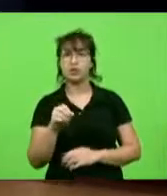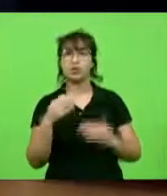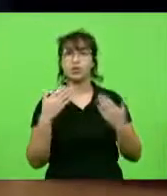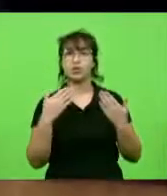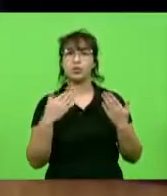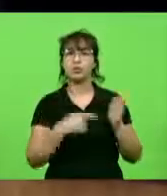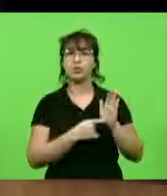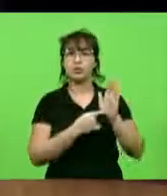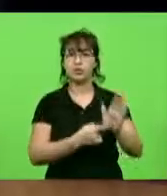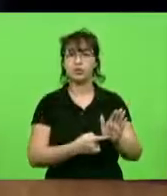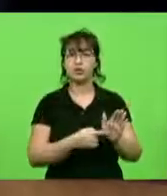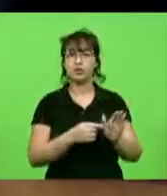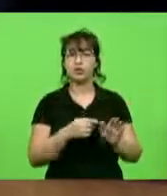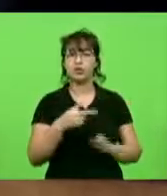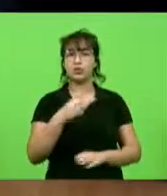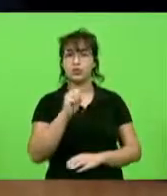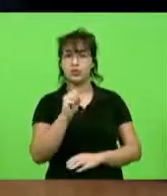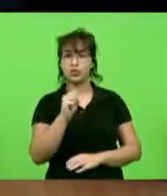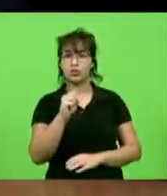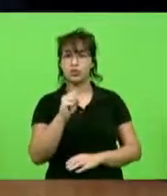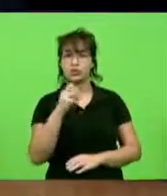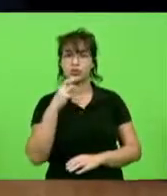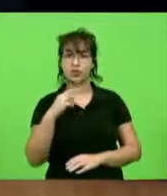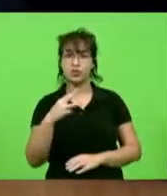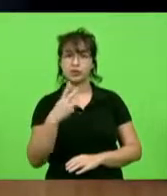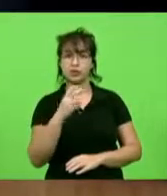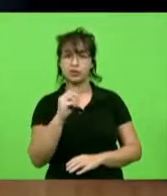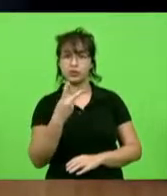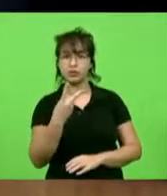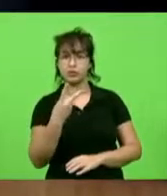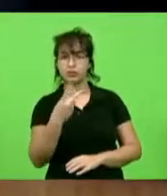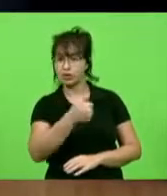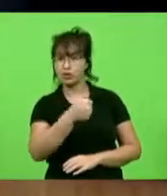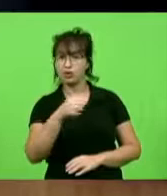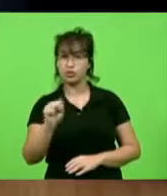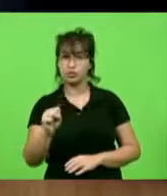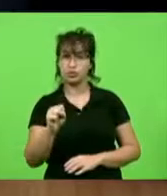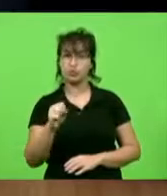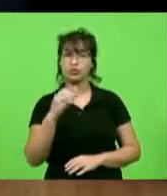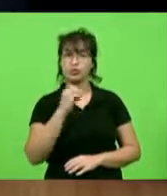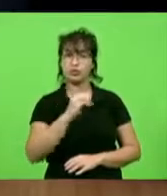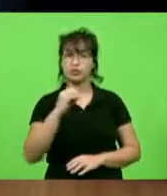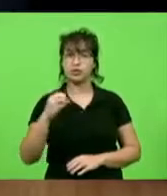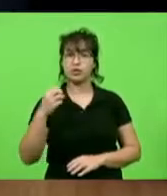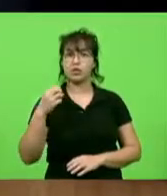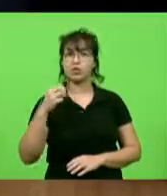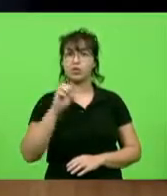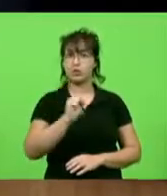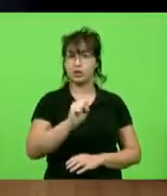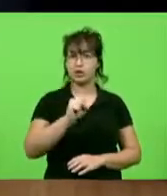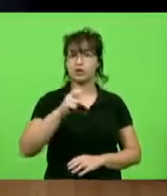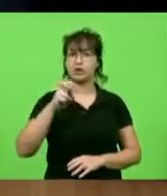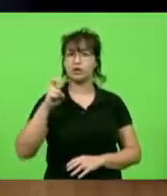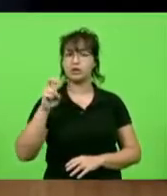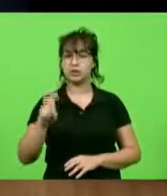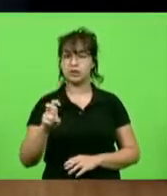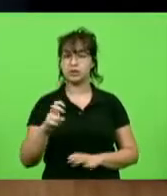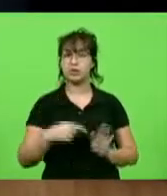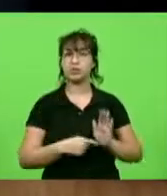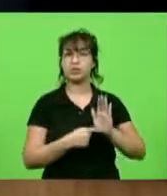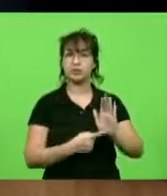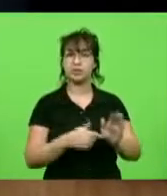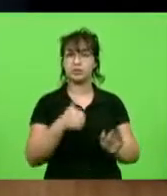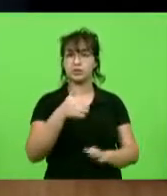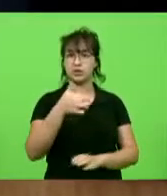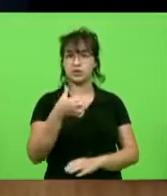de 2018, e o nosso projeto de lei 0085 foi apresentado em 16 de abril